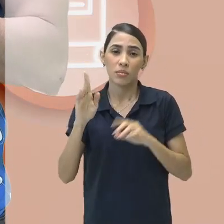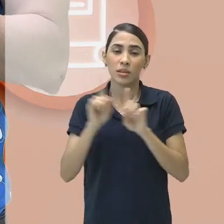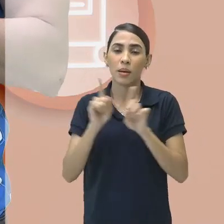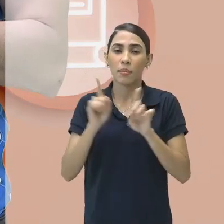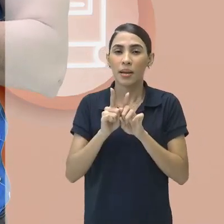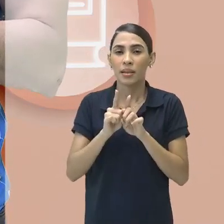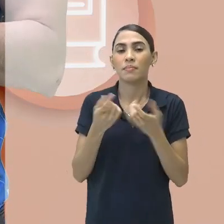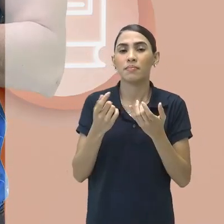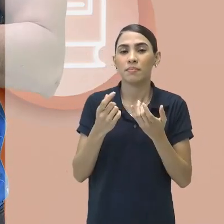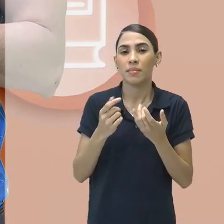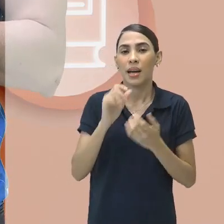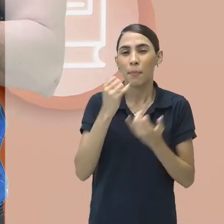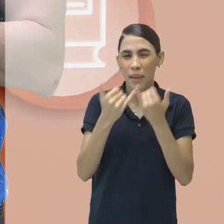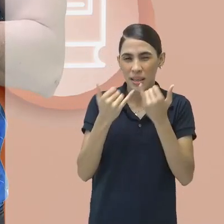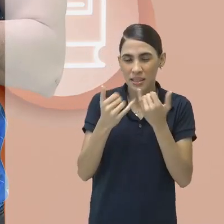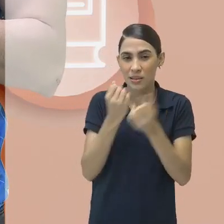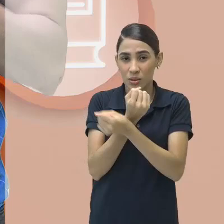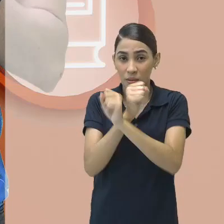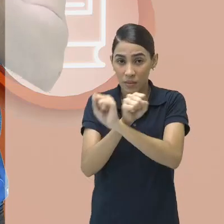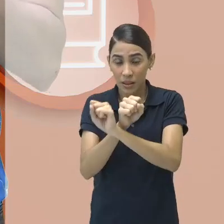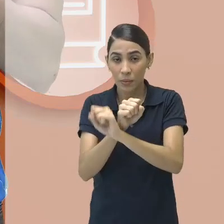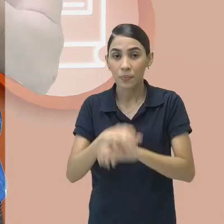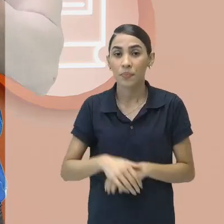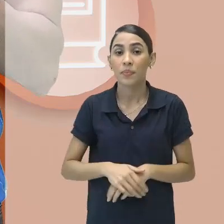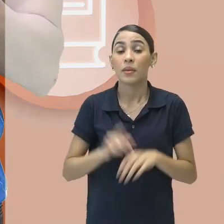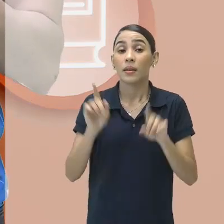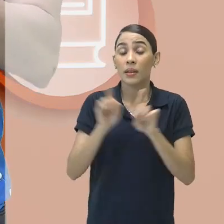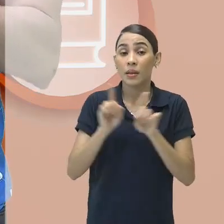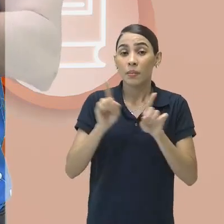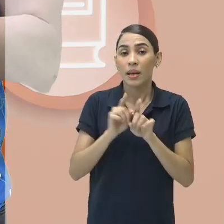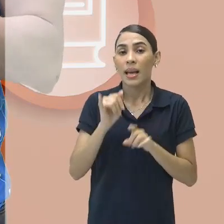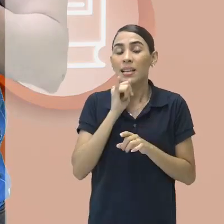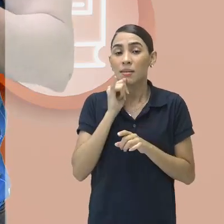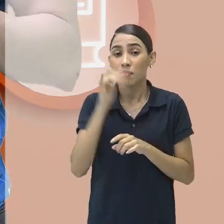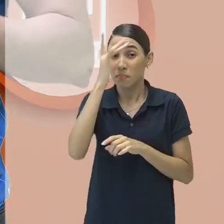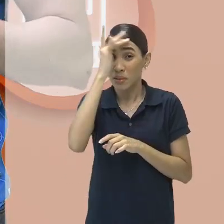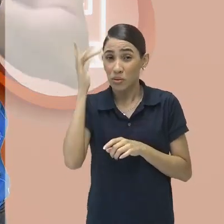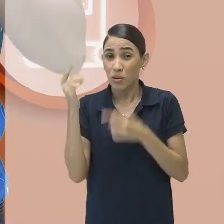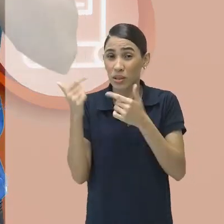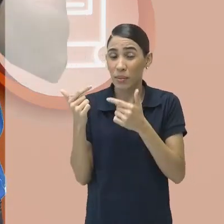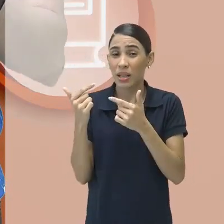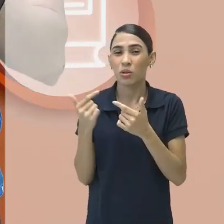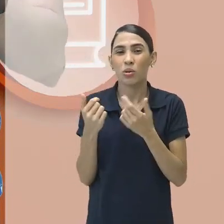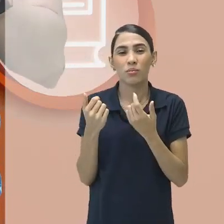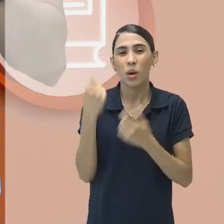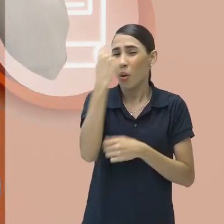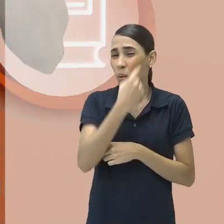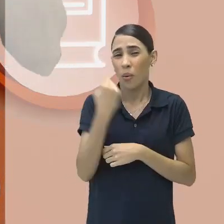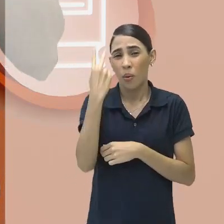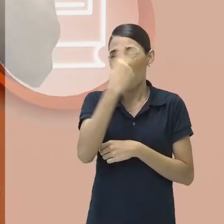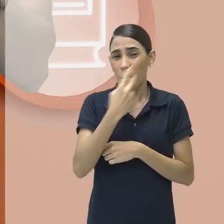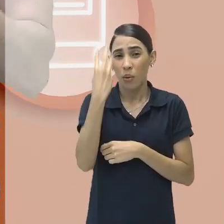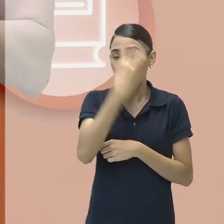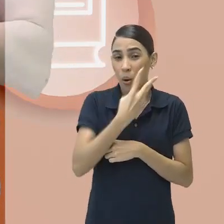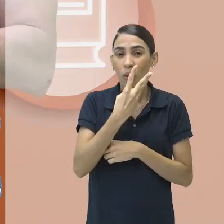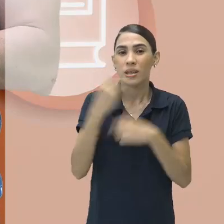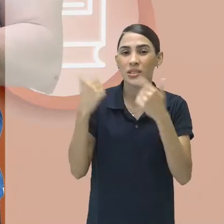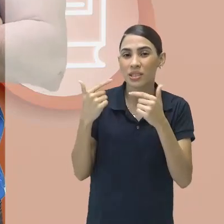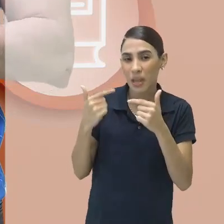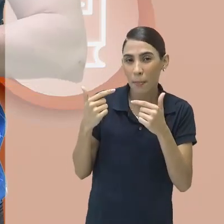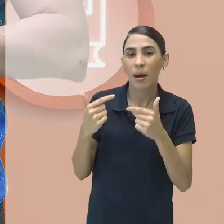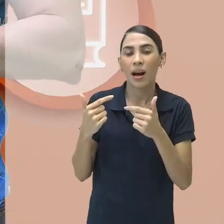ali considerado análogo à escravidão. Submissão de trabalhador à jornada exaustiva, para além daquilo que